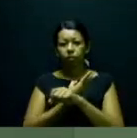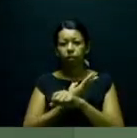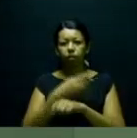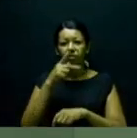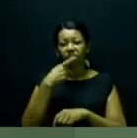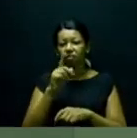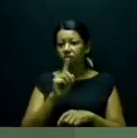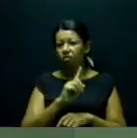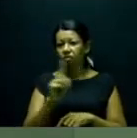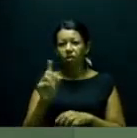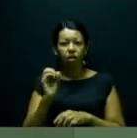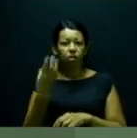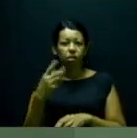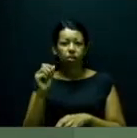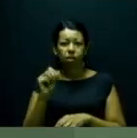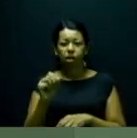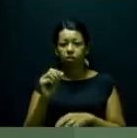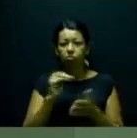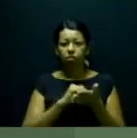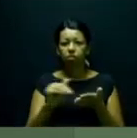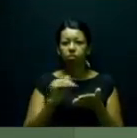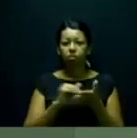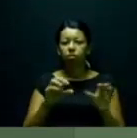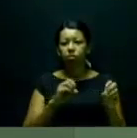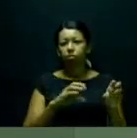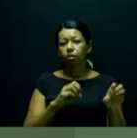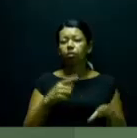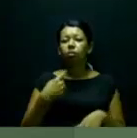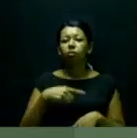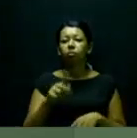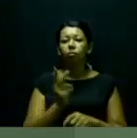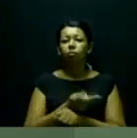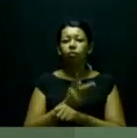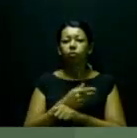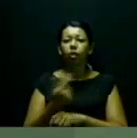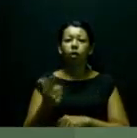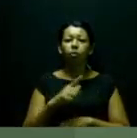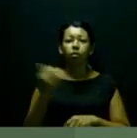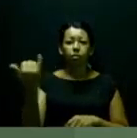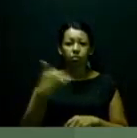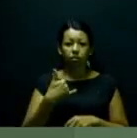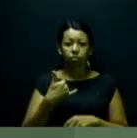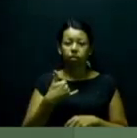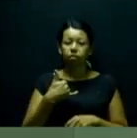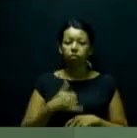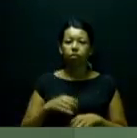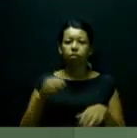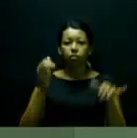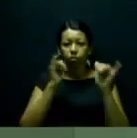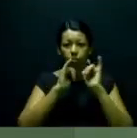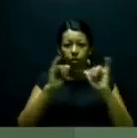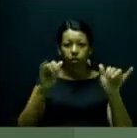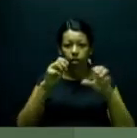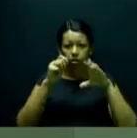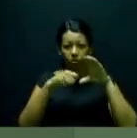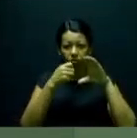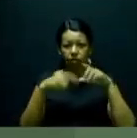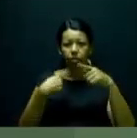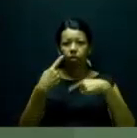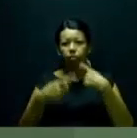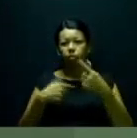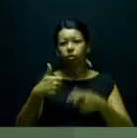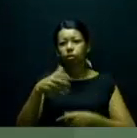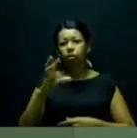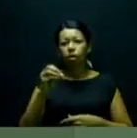que ocorresse isso na Secretaria de Educação, e fui atrás de outras informações. Tanto que publiquei o vídeo que fiz após 10